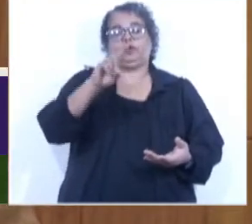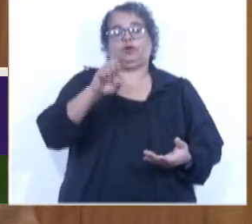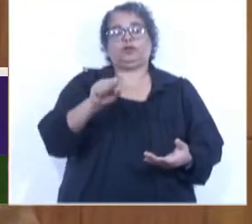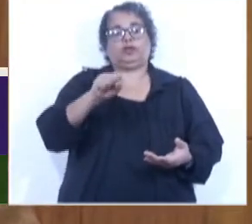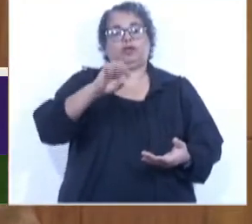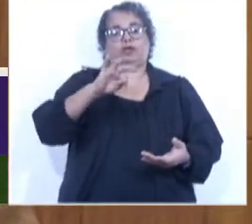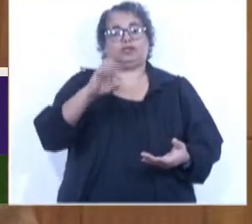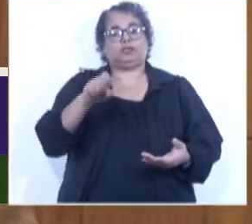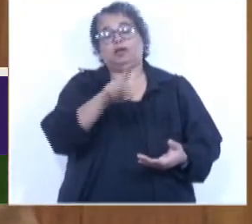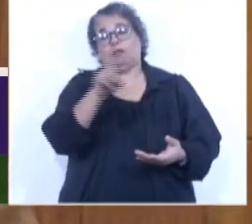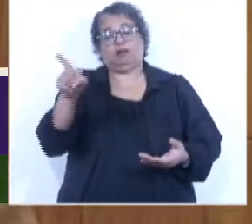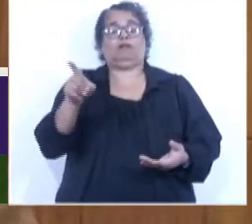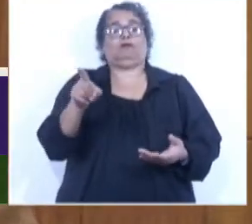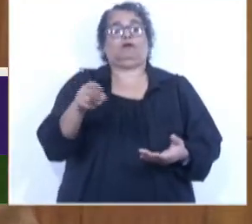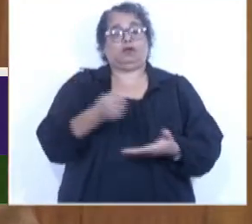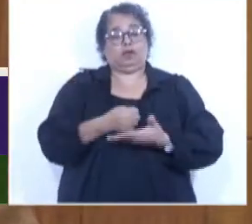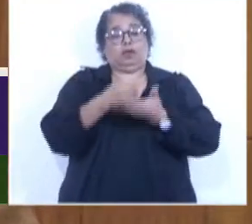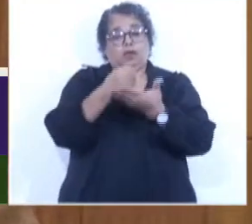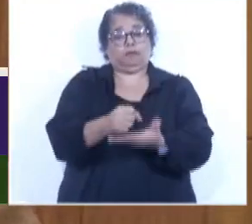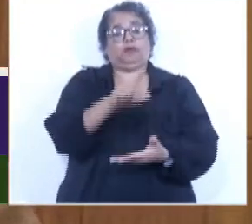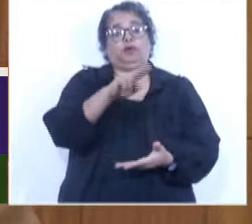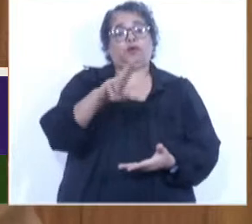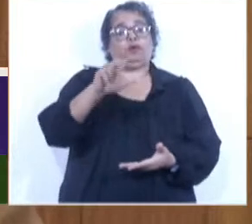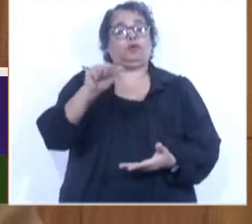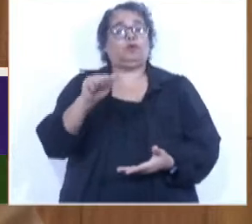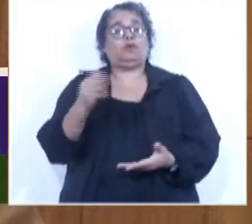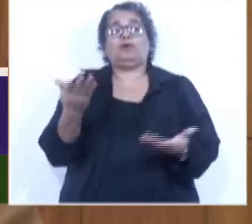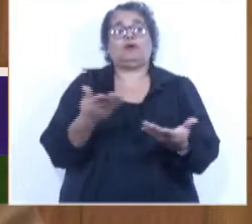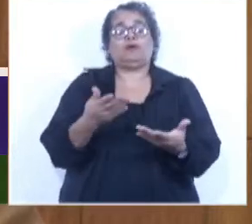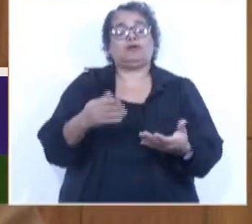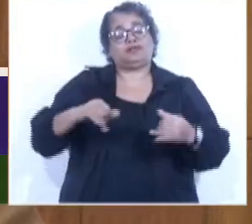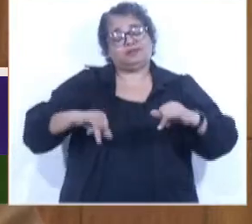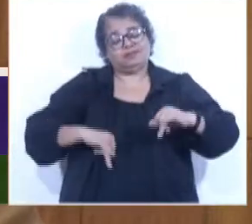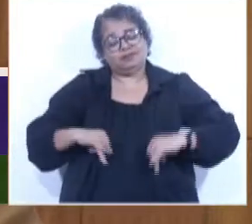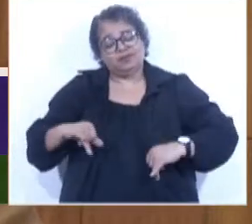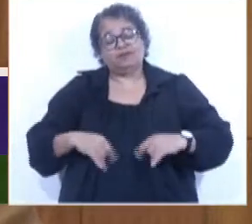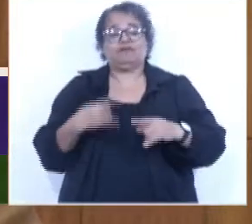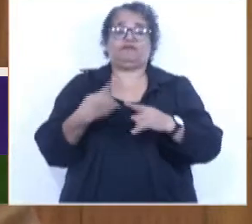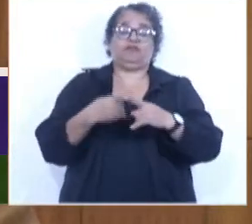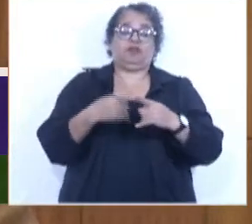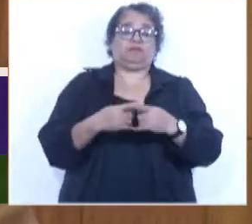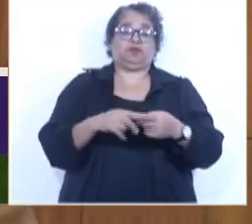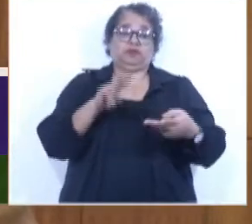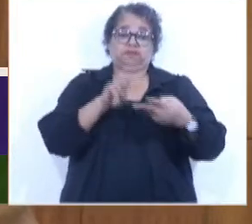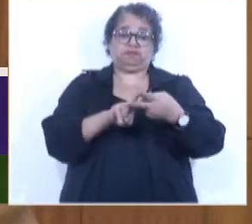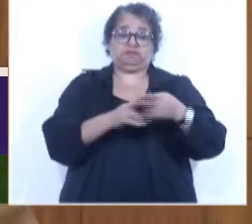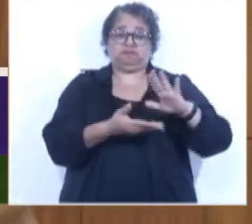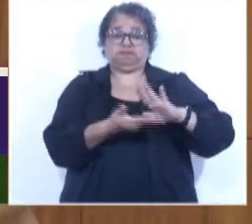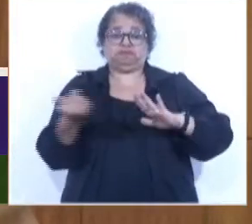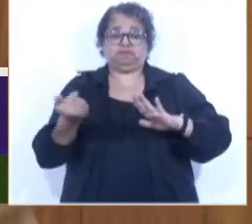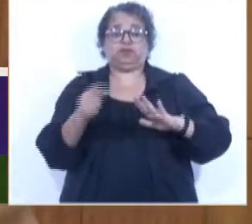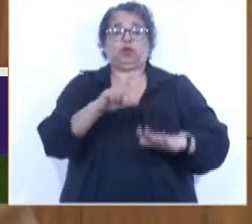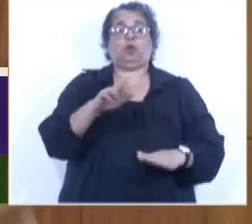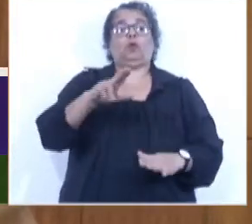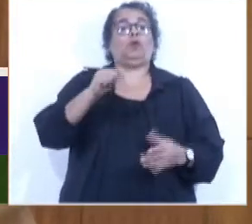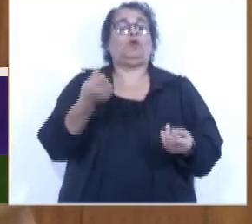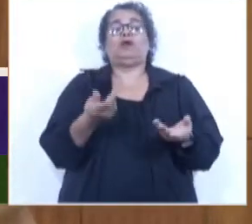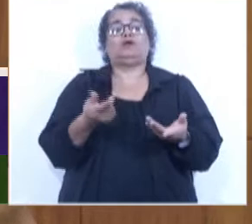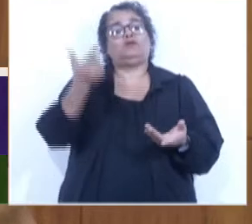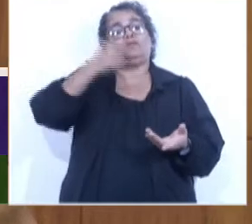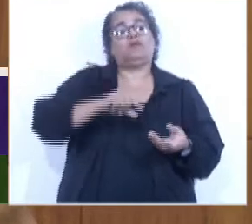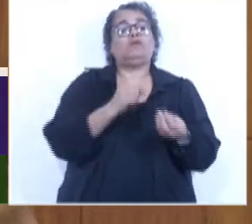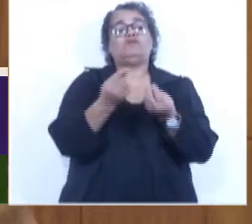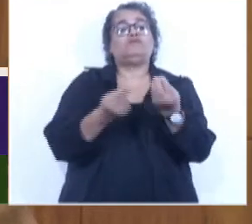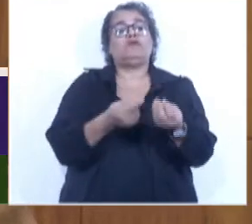agora estão colhendo as consequências de um desgoverno aonde o descondenado tem realmente administrado o país não com categoria com capacidade com qualidade